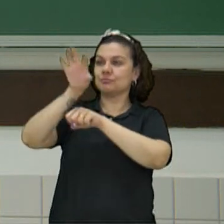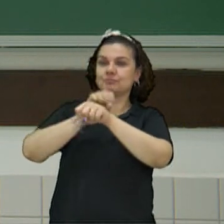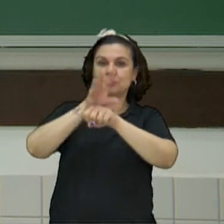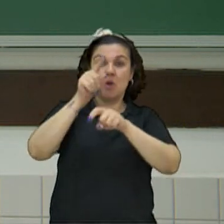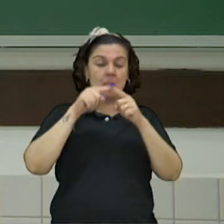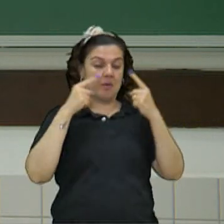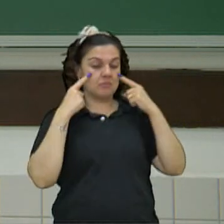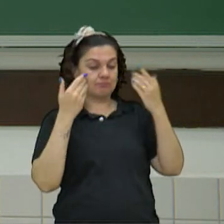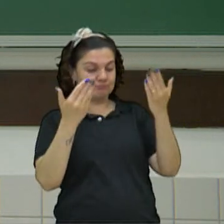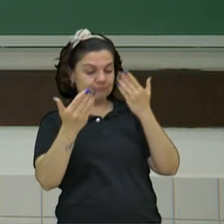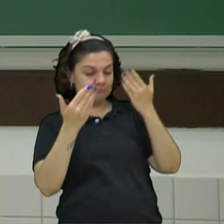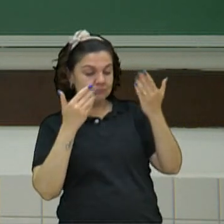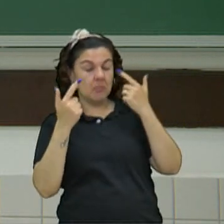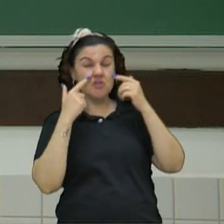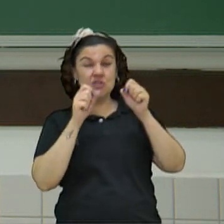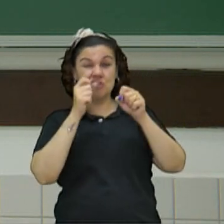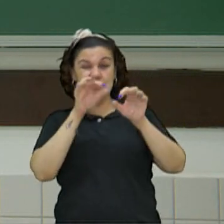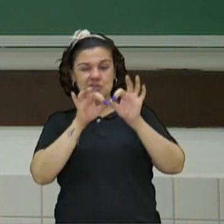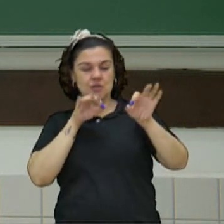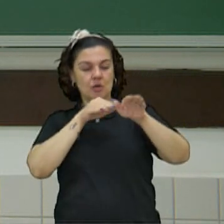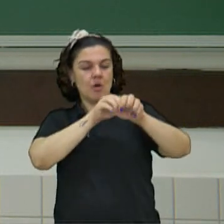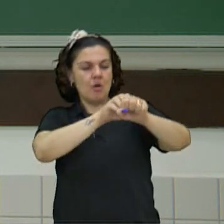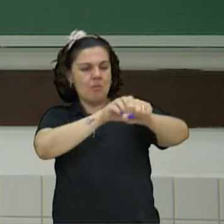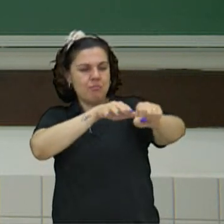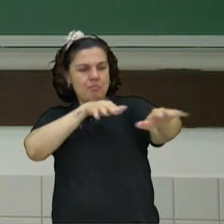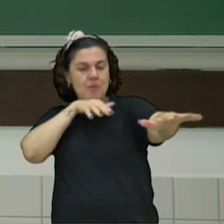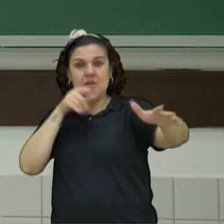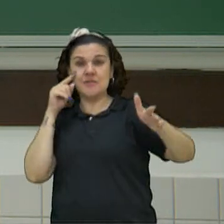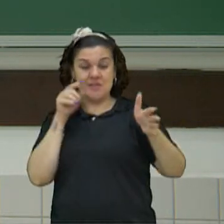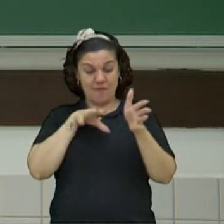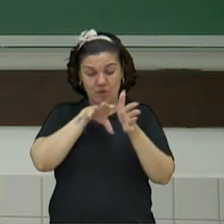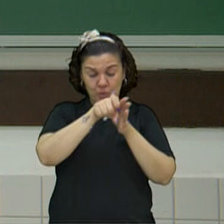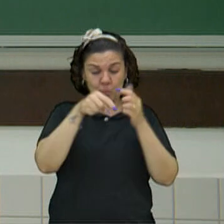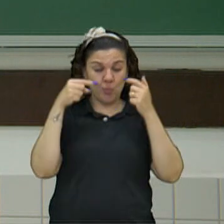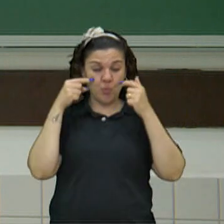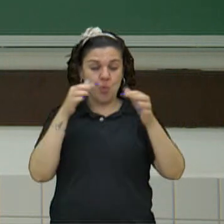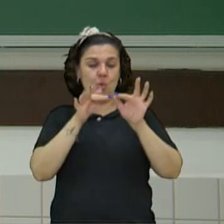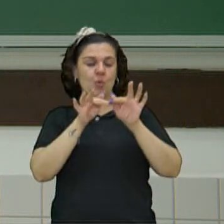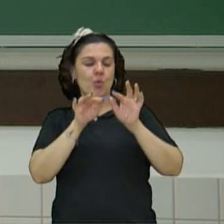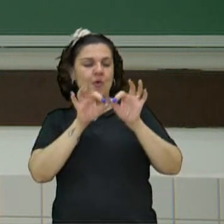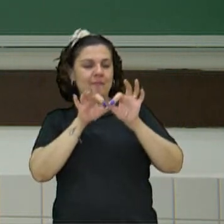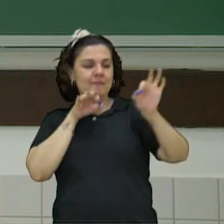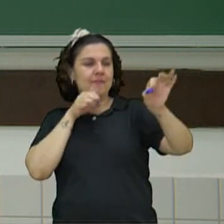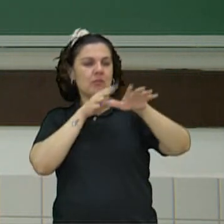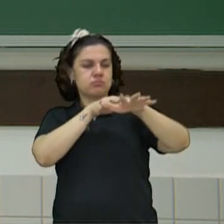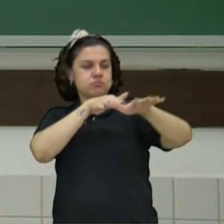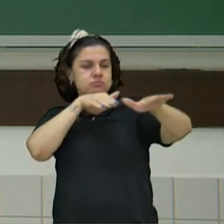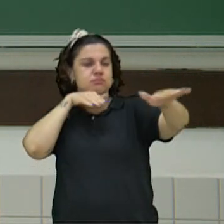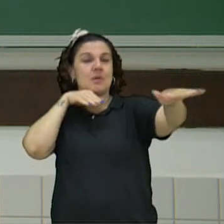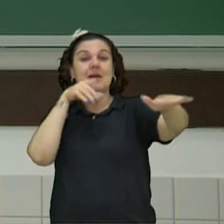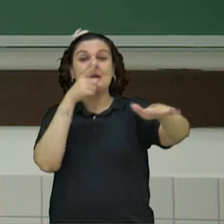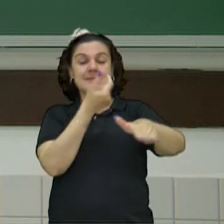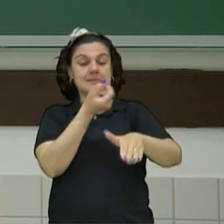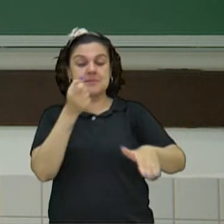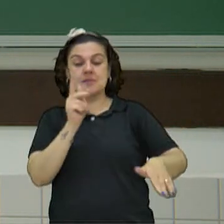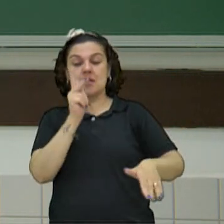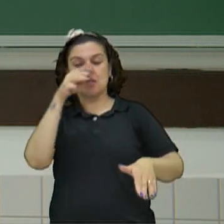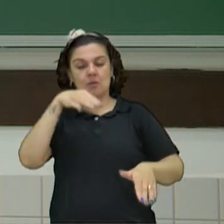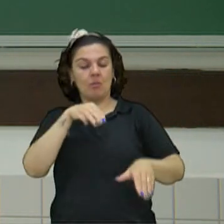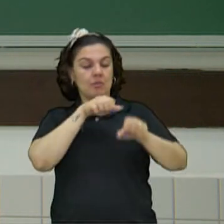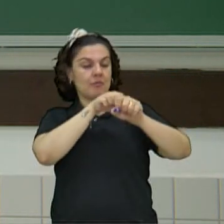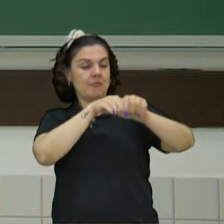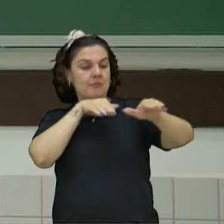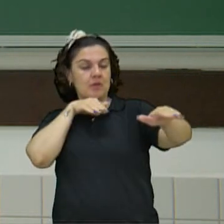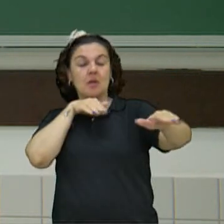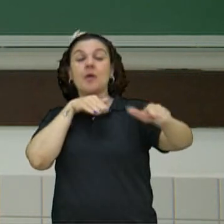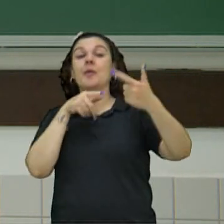uma demonstração. Se você der uma gulgada depois, fila de caminhões entre o porto de Paranaguá e Curitiba, mais de 100 quilômetros de fila. Por quê?